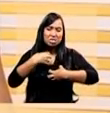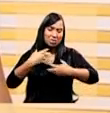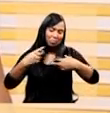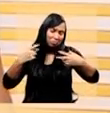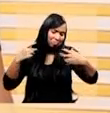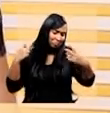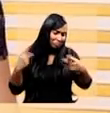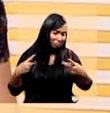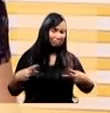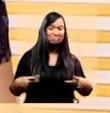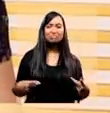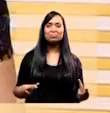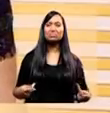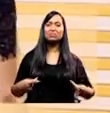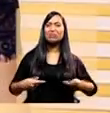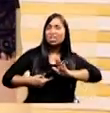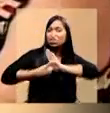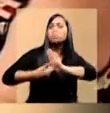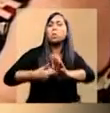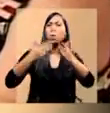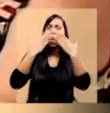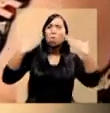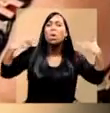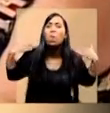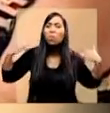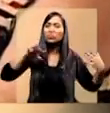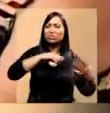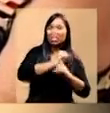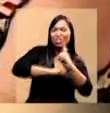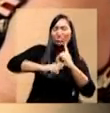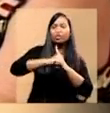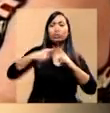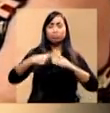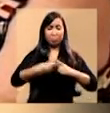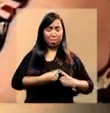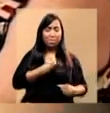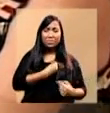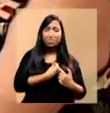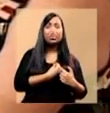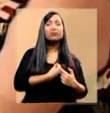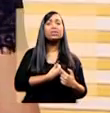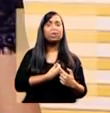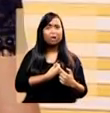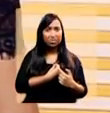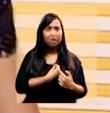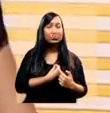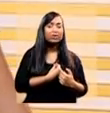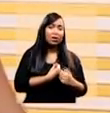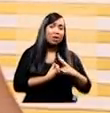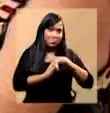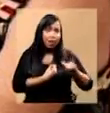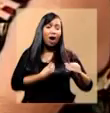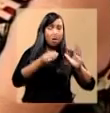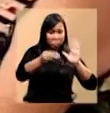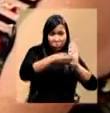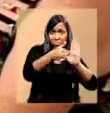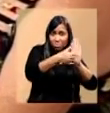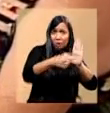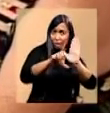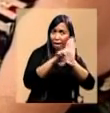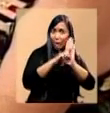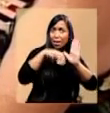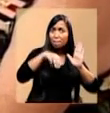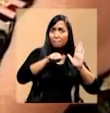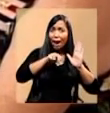totalmente exposta para todo na mundo, sociedade, né? porque é a vida dela e vai entrar já na Lei Maria da Penha,